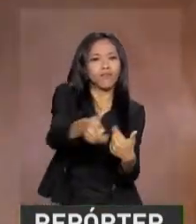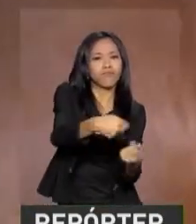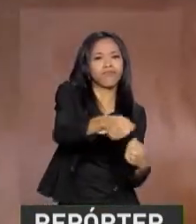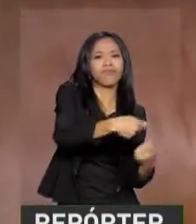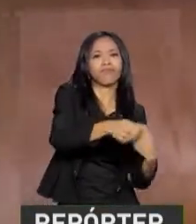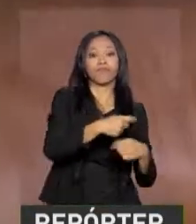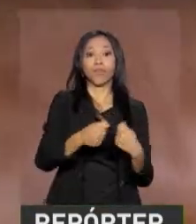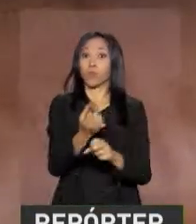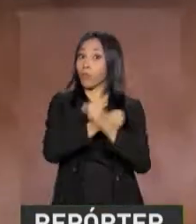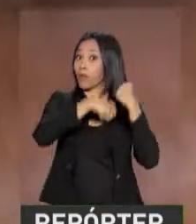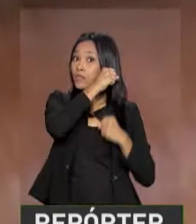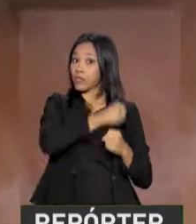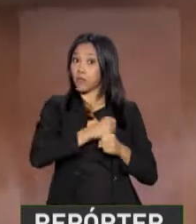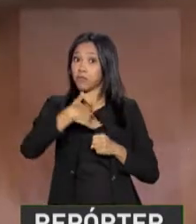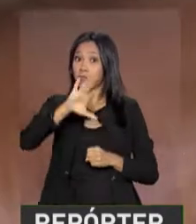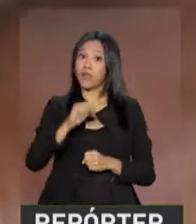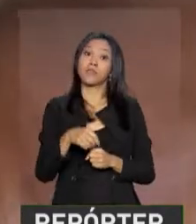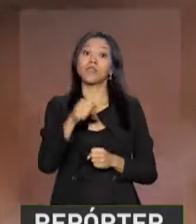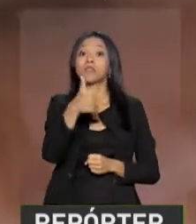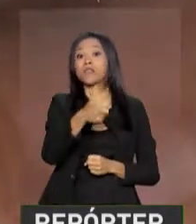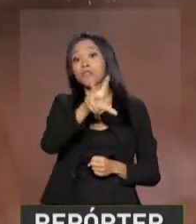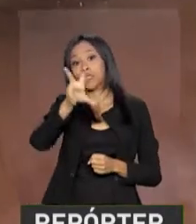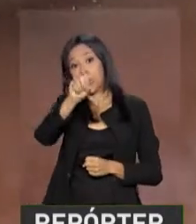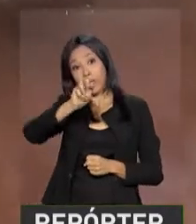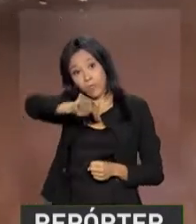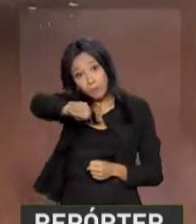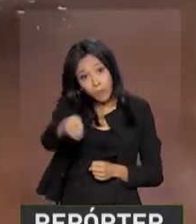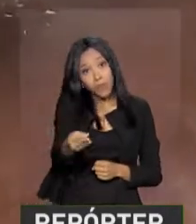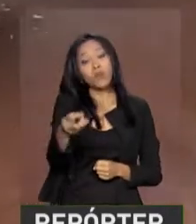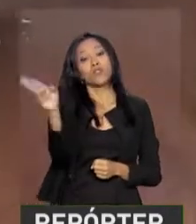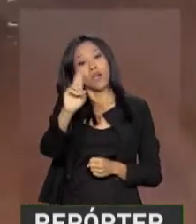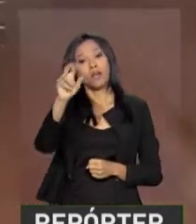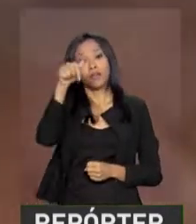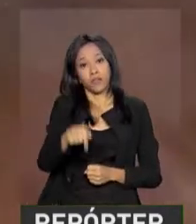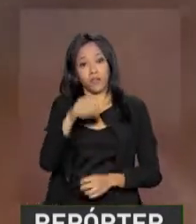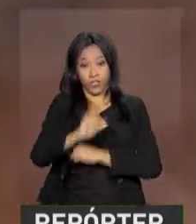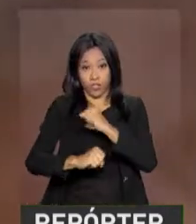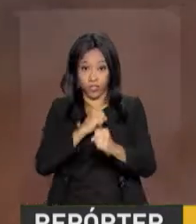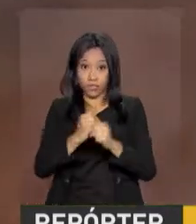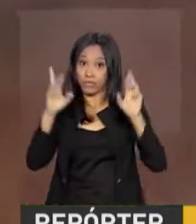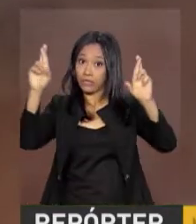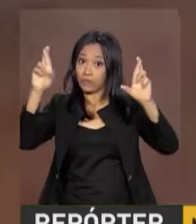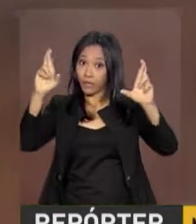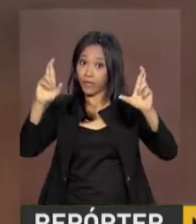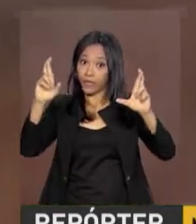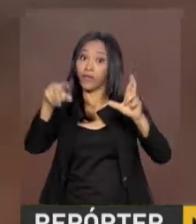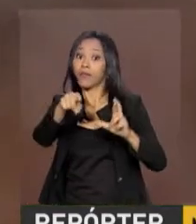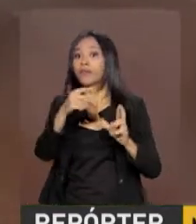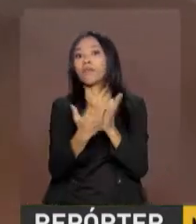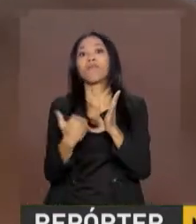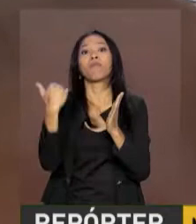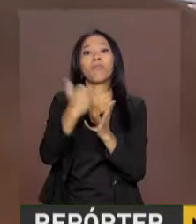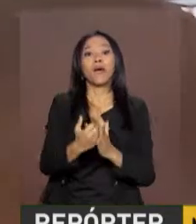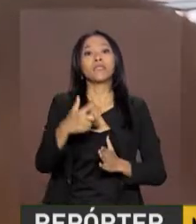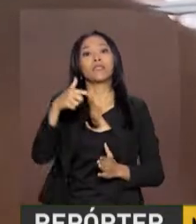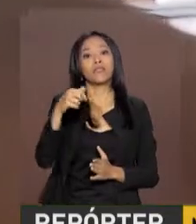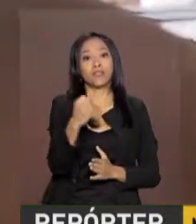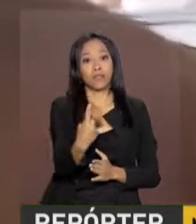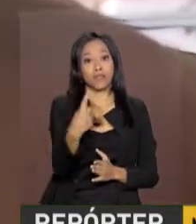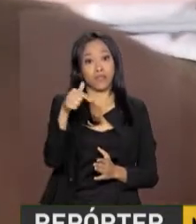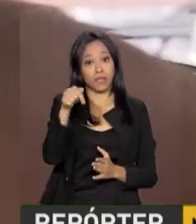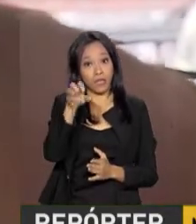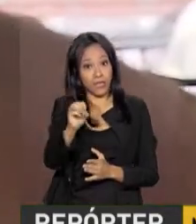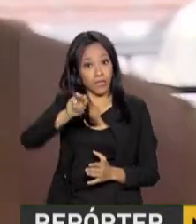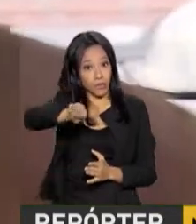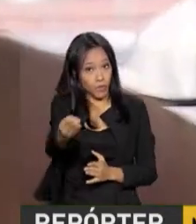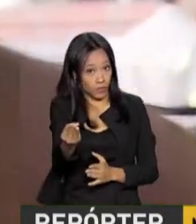movimentou mais de 150 milhões de reais neste ano a expectativa é gerar mais de 170 milhões em negócios e não